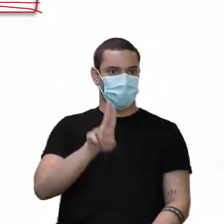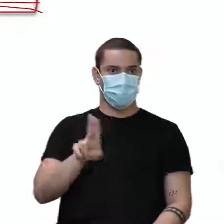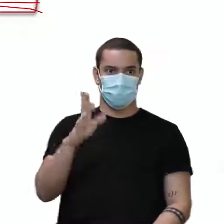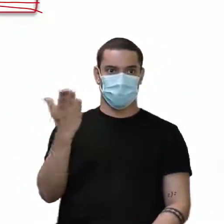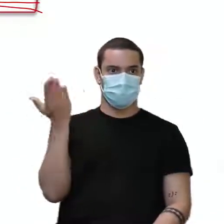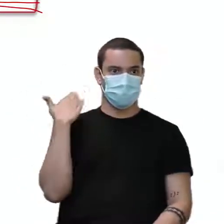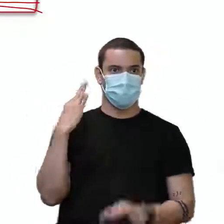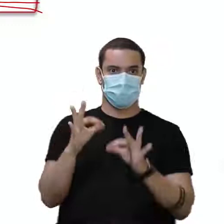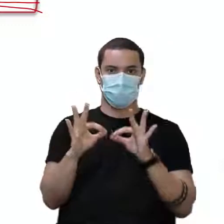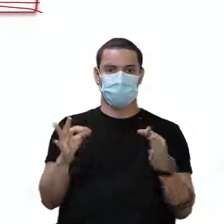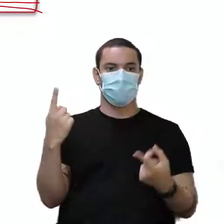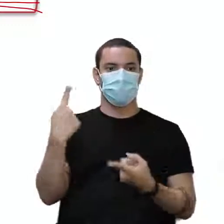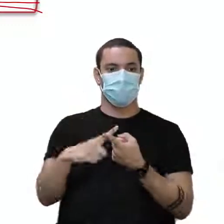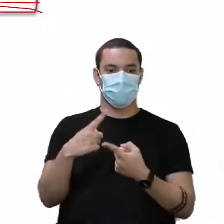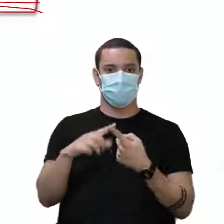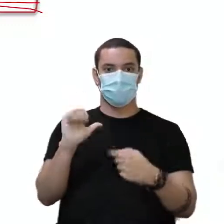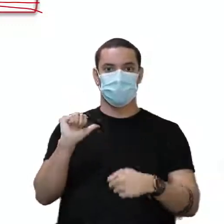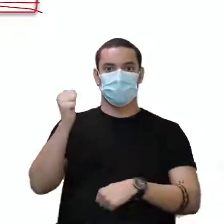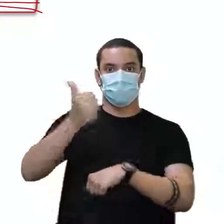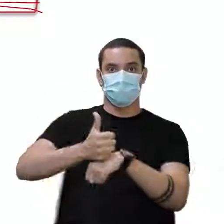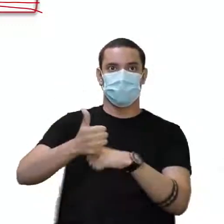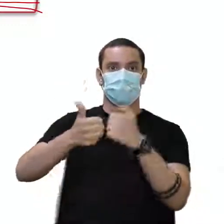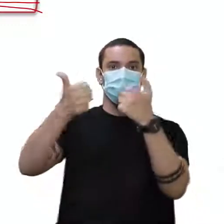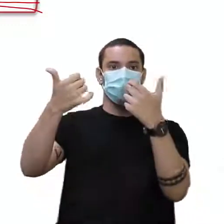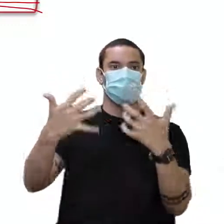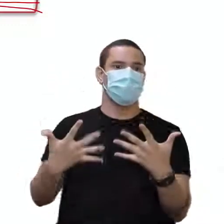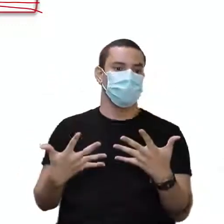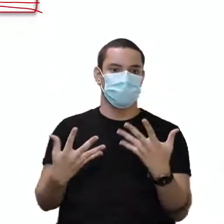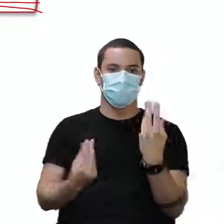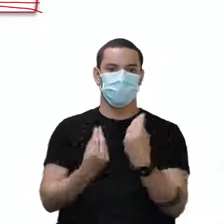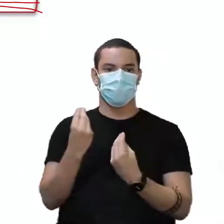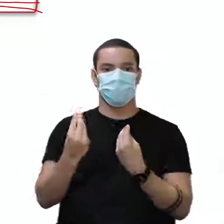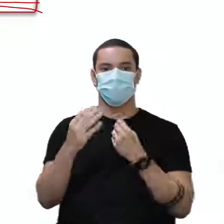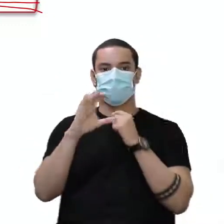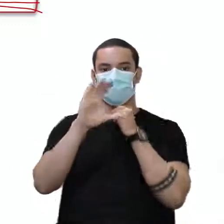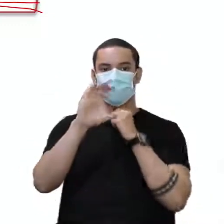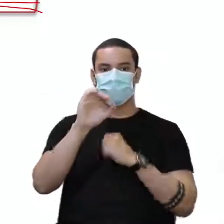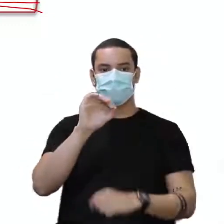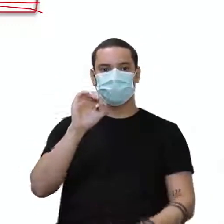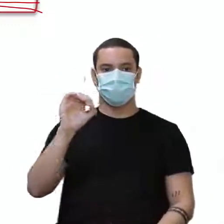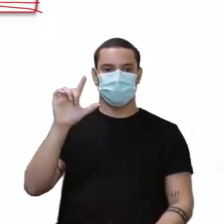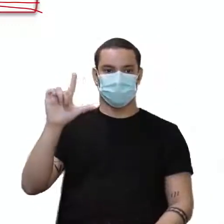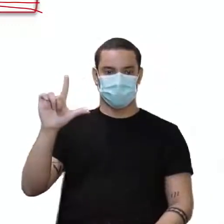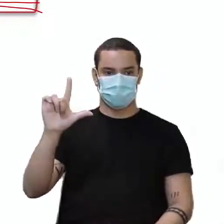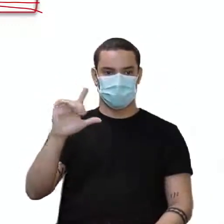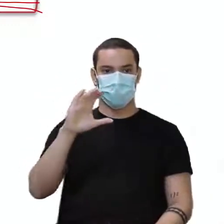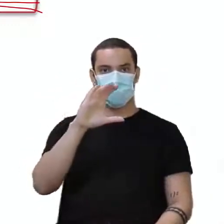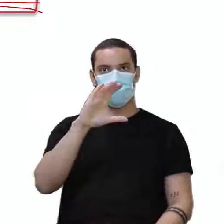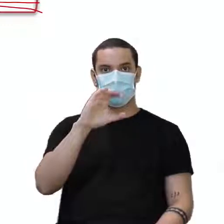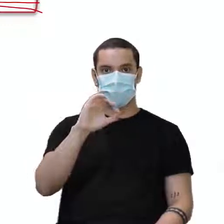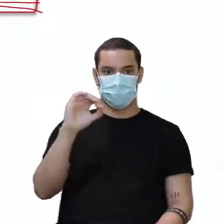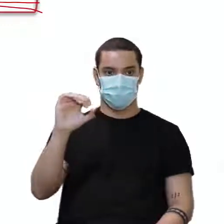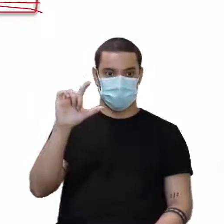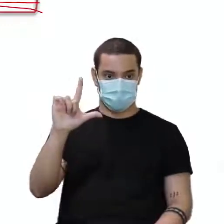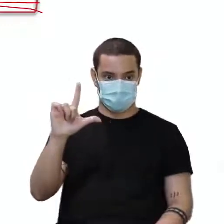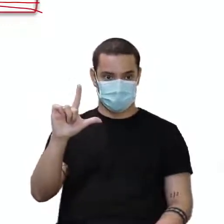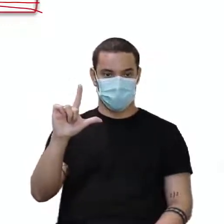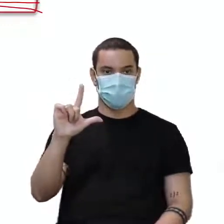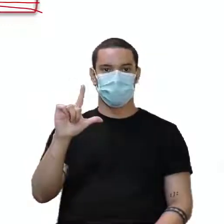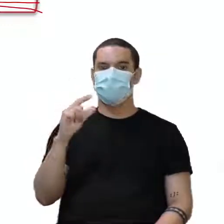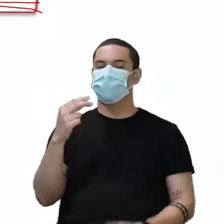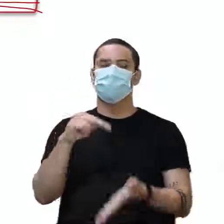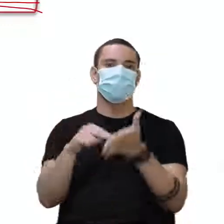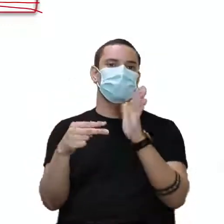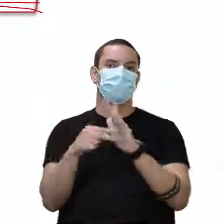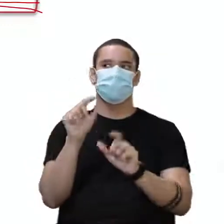usar o passado simples. Porque olha aqui, ó, a Liga diz o seguinte, cool, opa, cool, eita, legal, tá, gente,